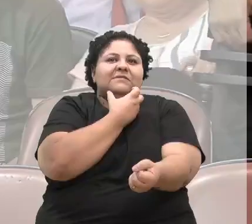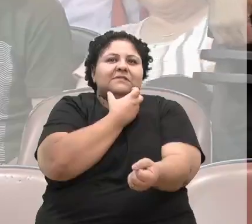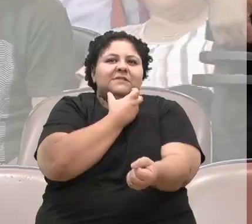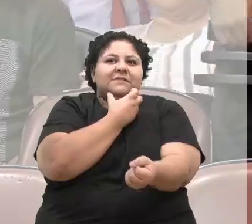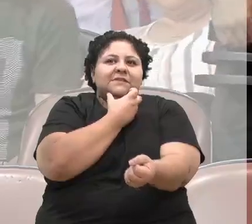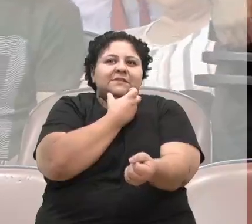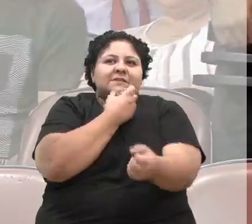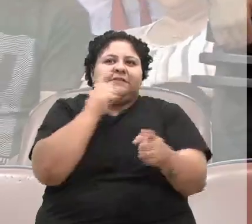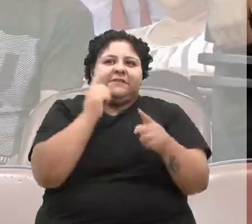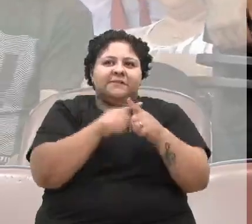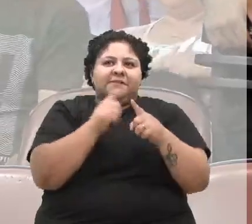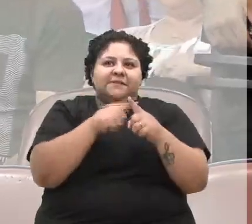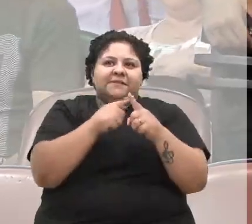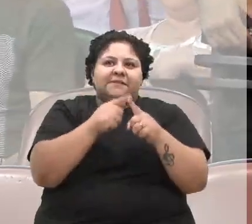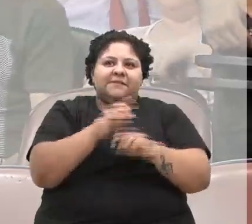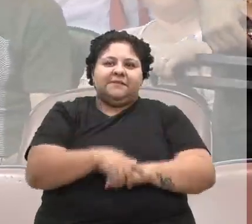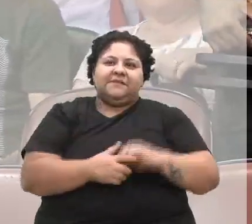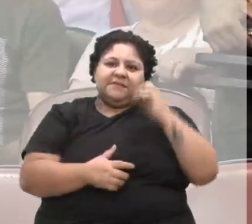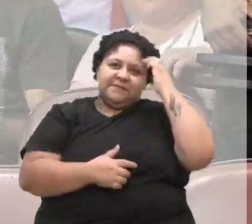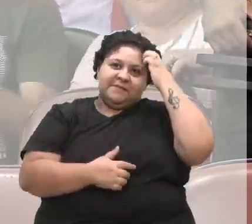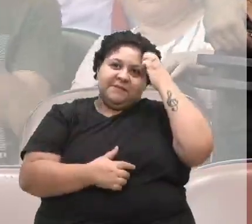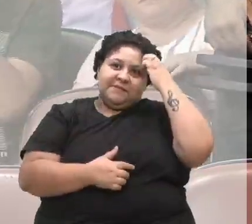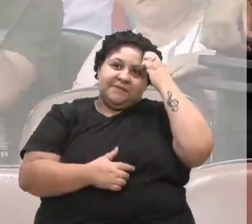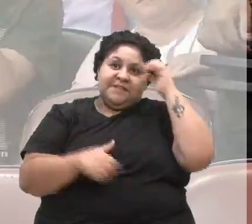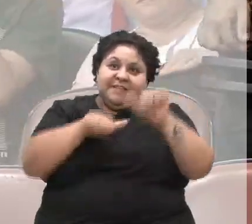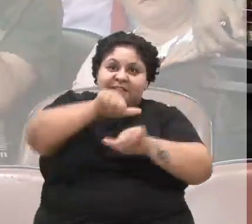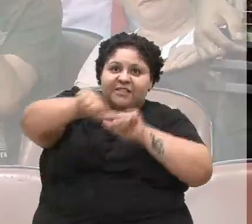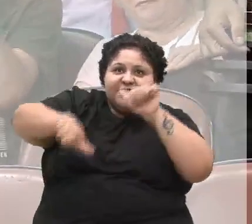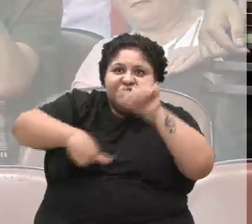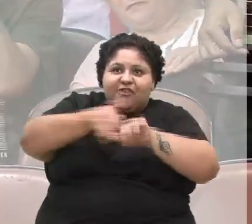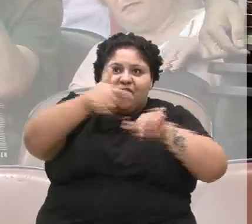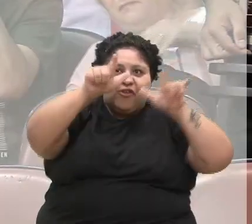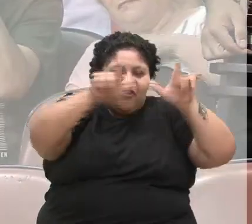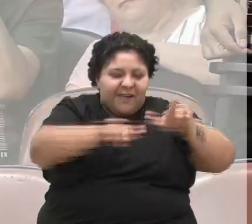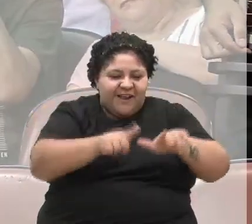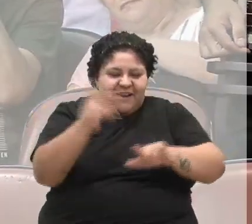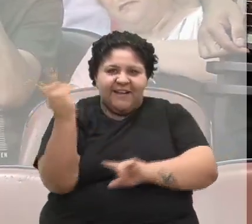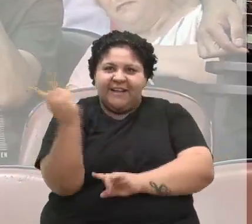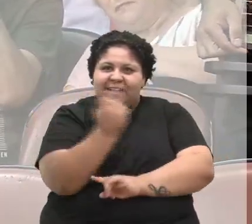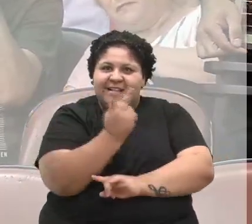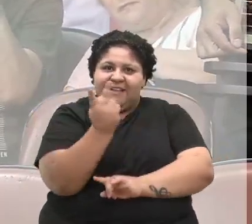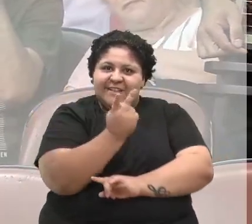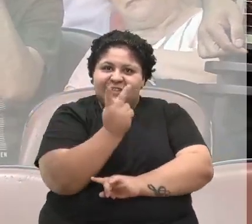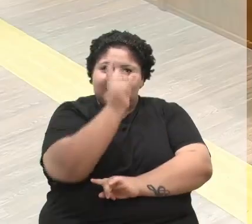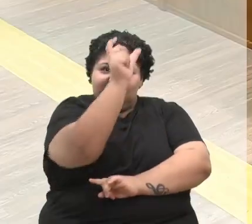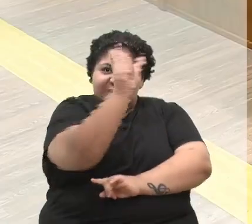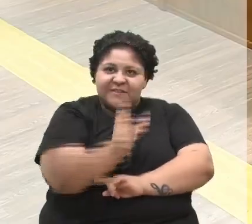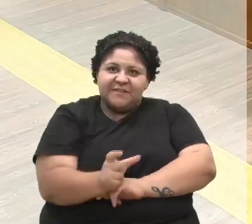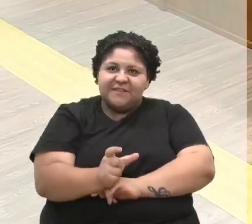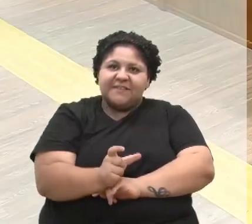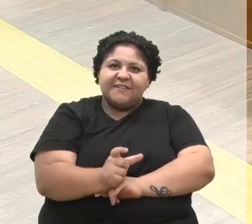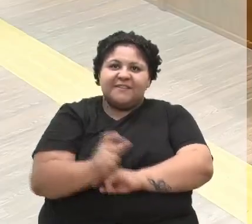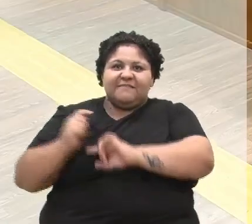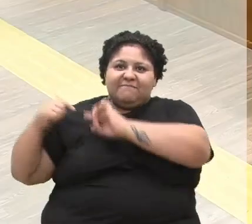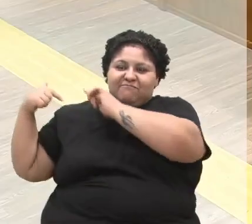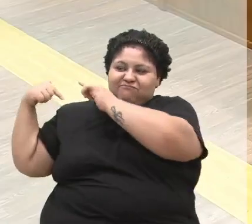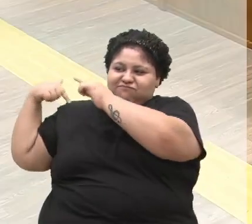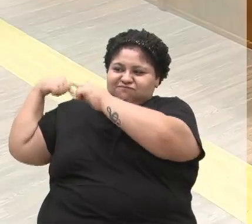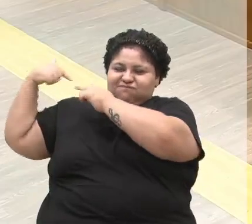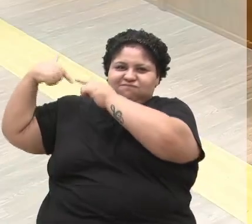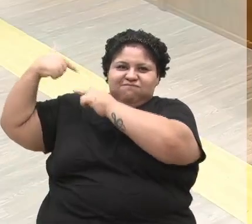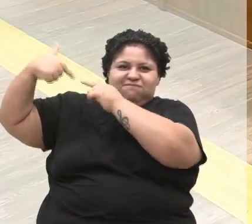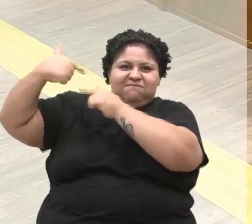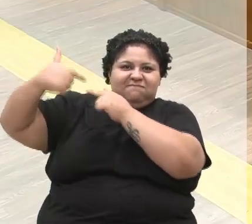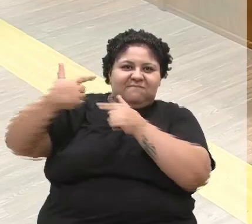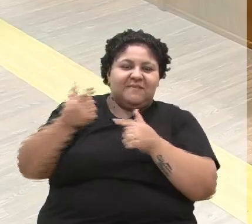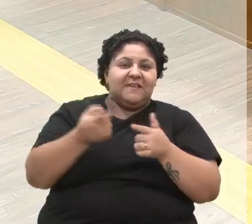porque me coloco no lugar desses dois seres humanos, que são tradicionalistas,